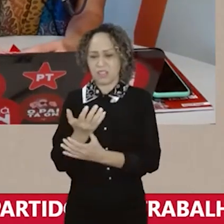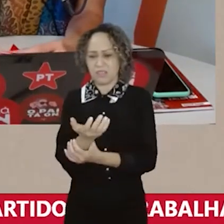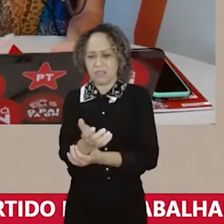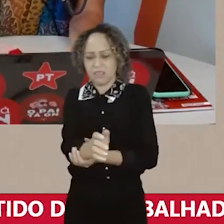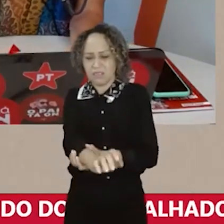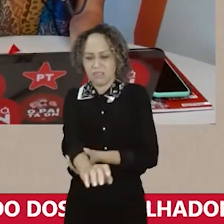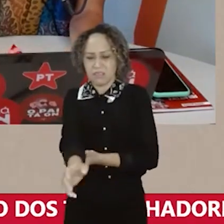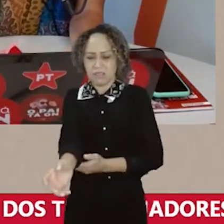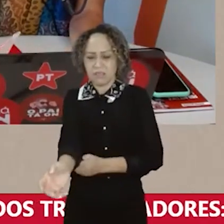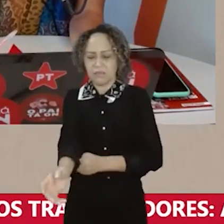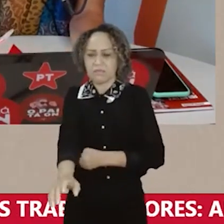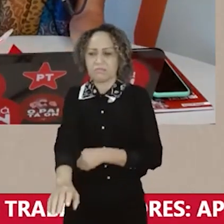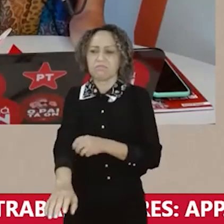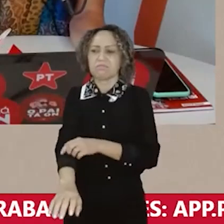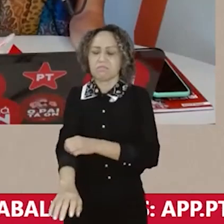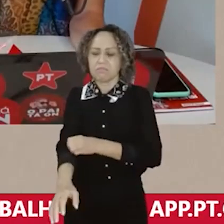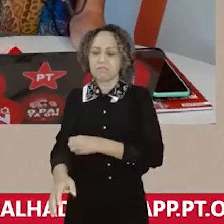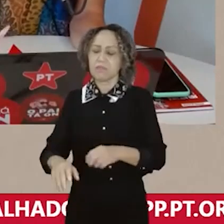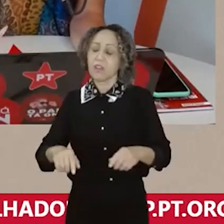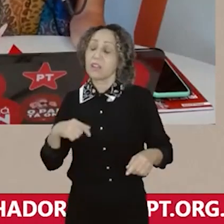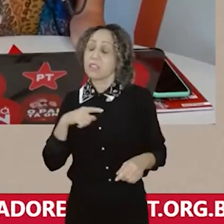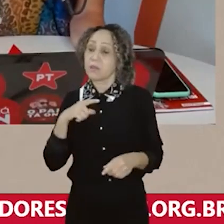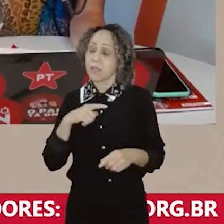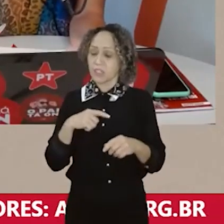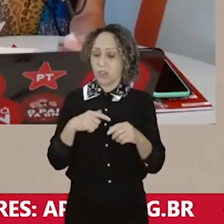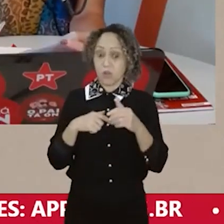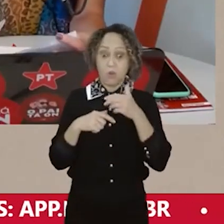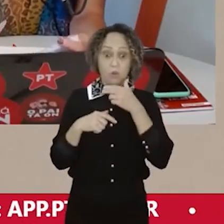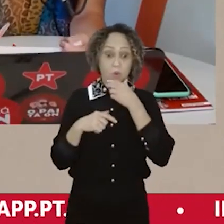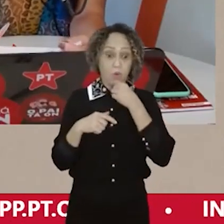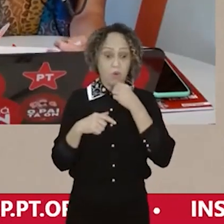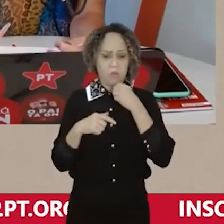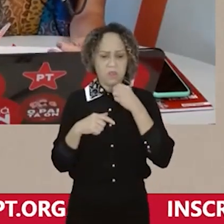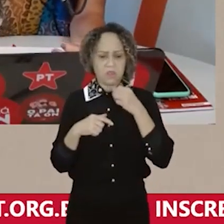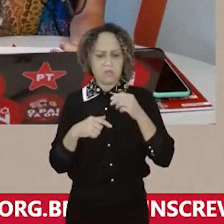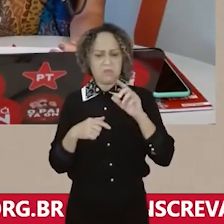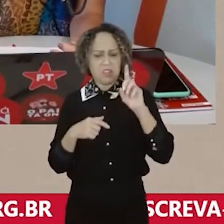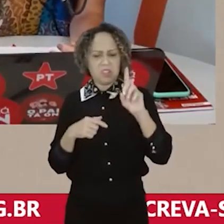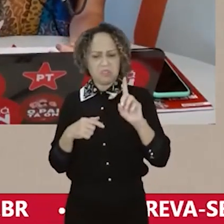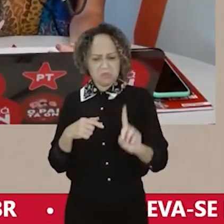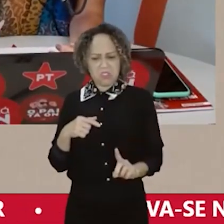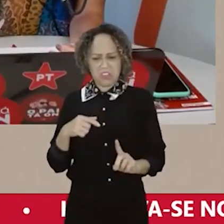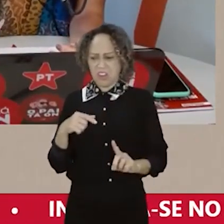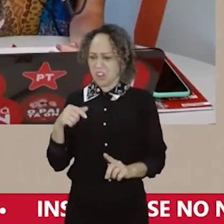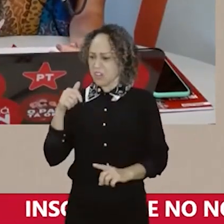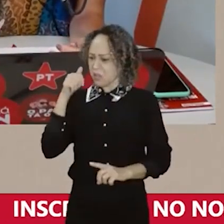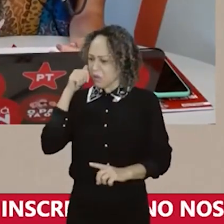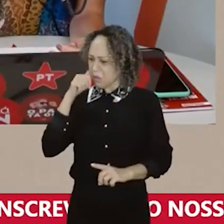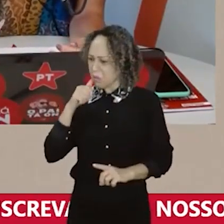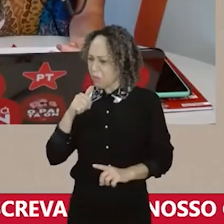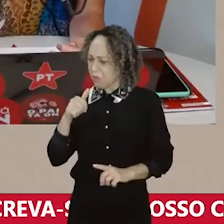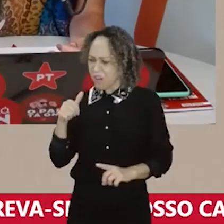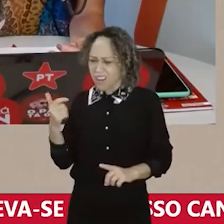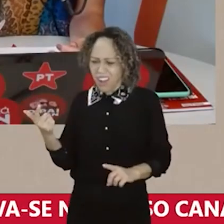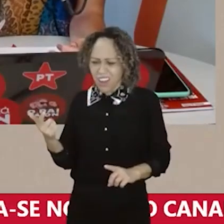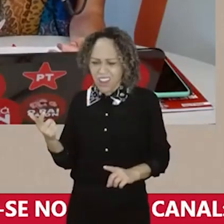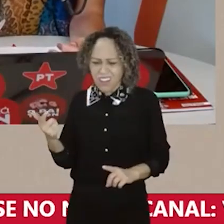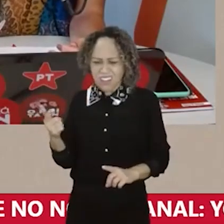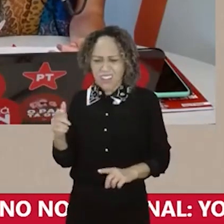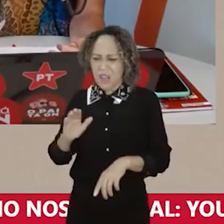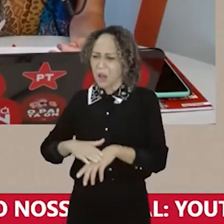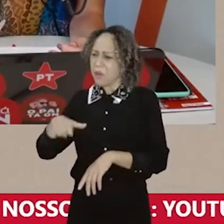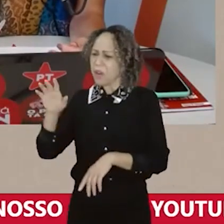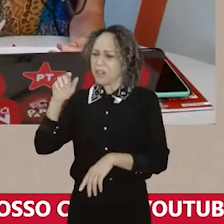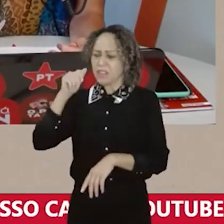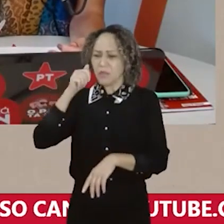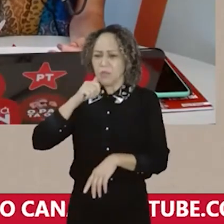trabalhador que tem direitos e você tinha uma trabalhadora muito frágil, em geral, mulheres negras, sem direito